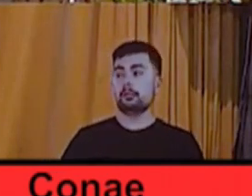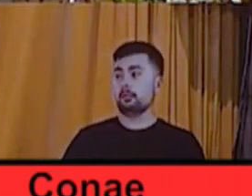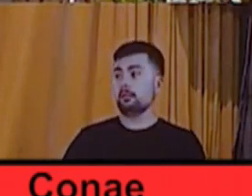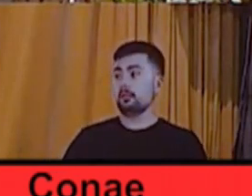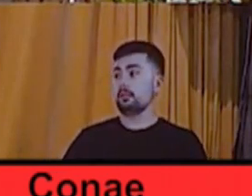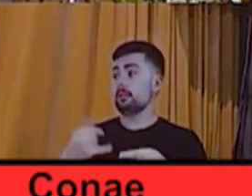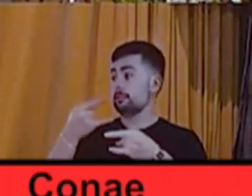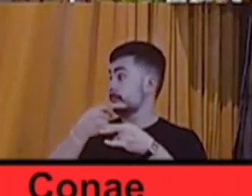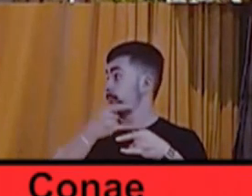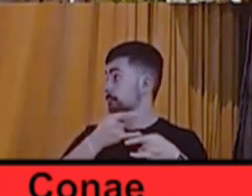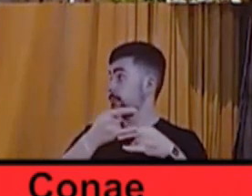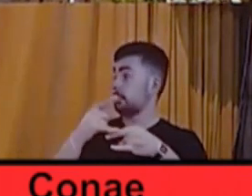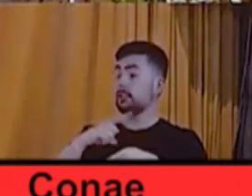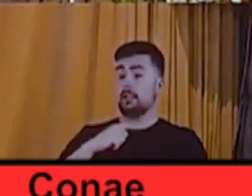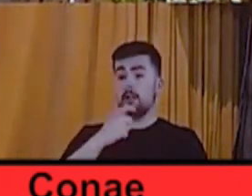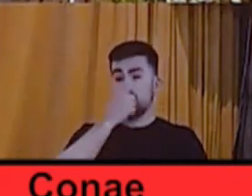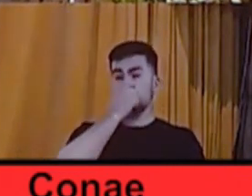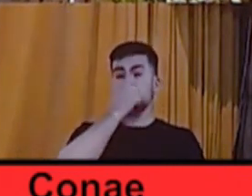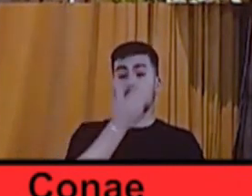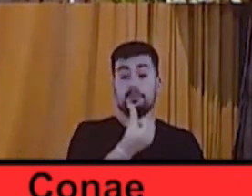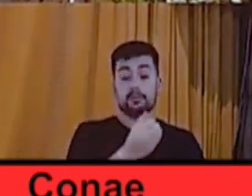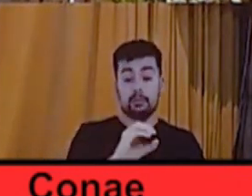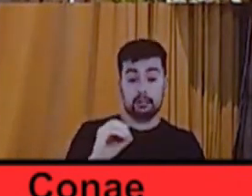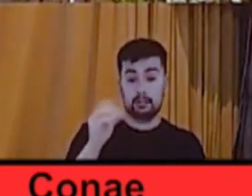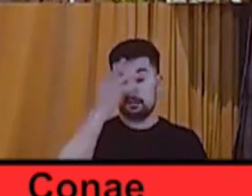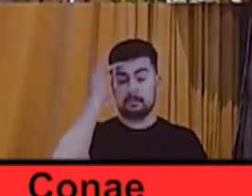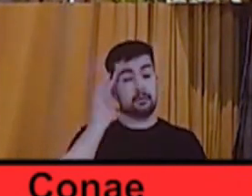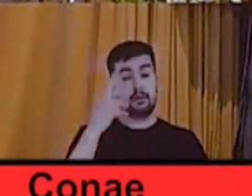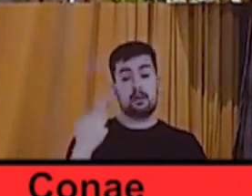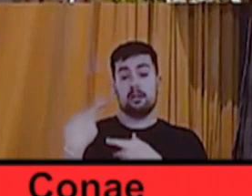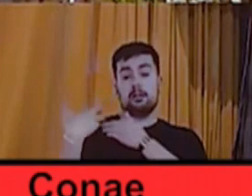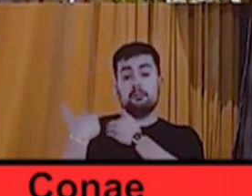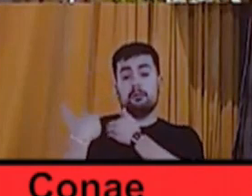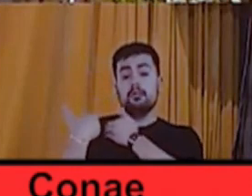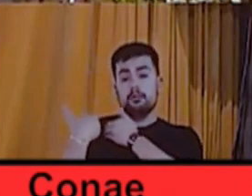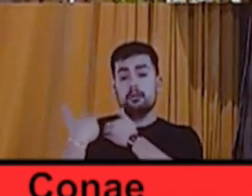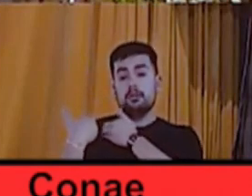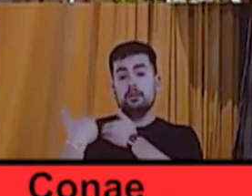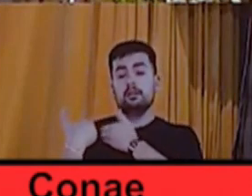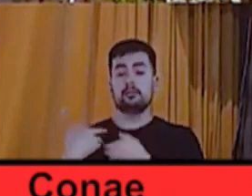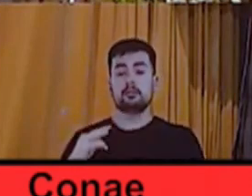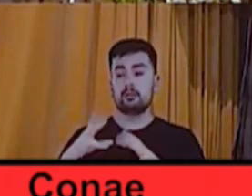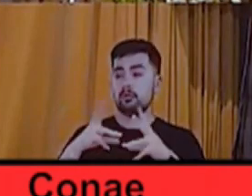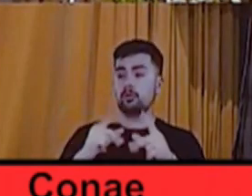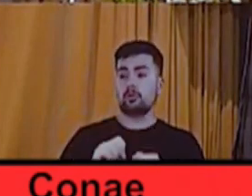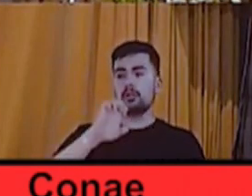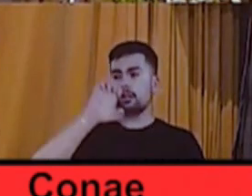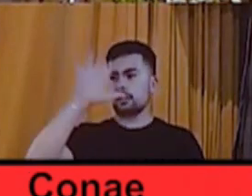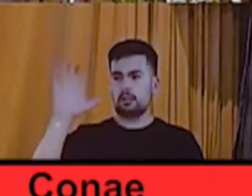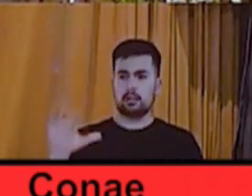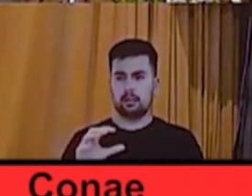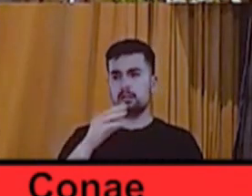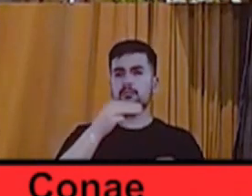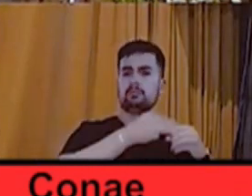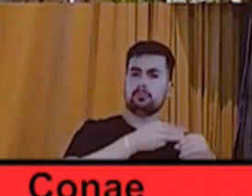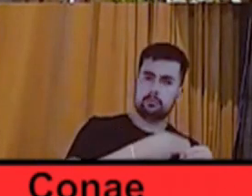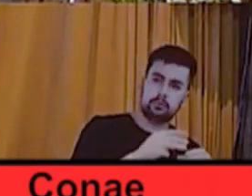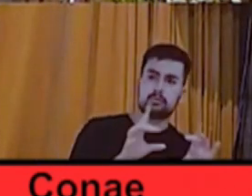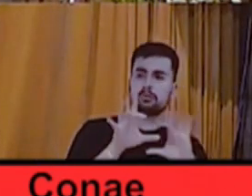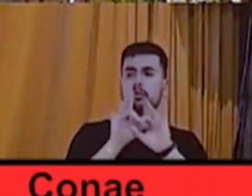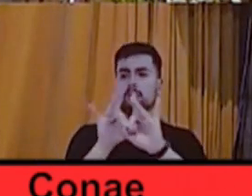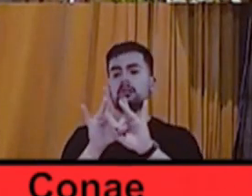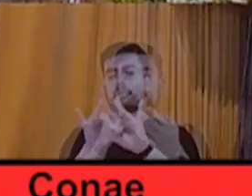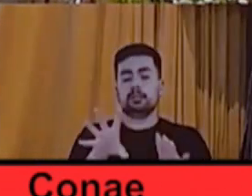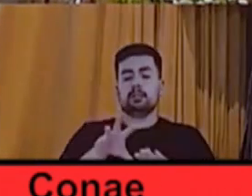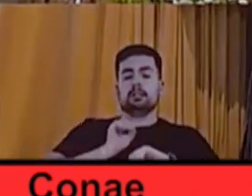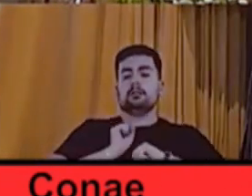gente, né? Nós somos 600 delegados eleitos em todas as outras etapas, municipais, intermunicipais e regionais